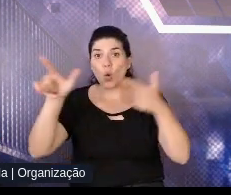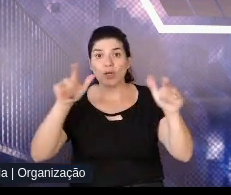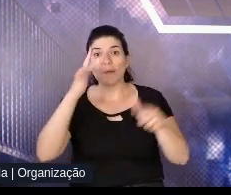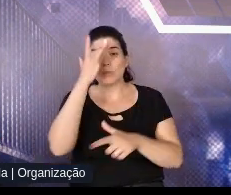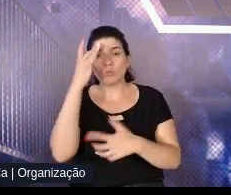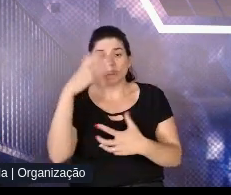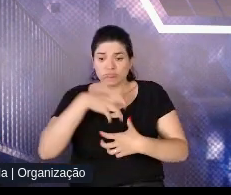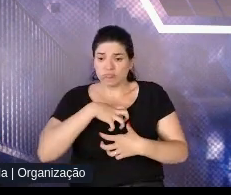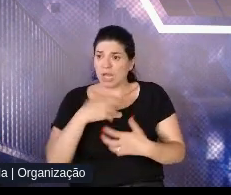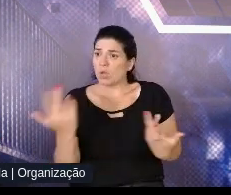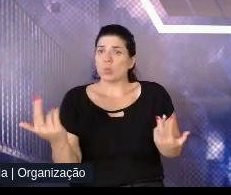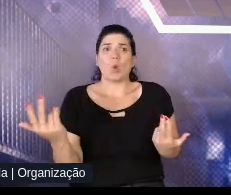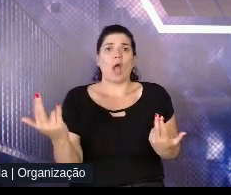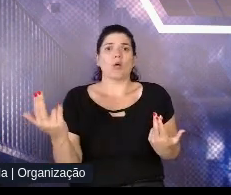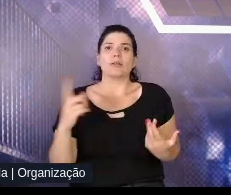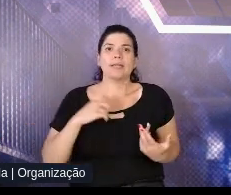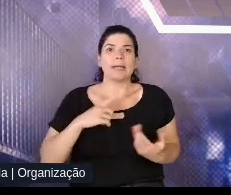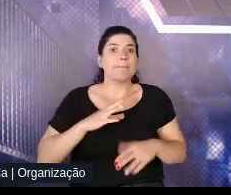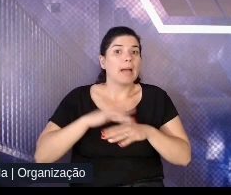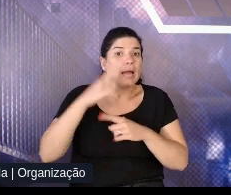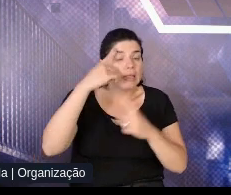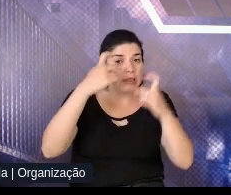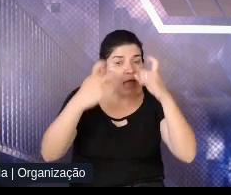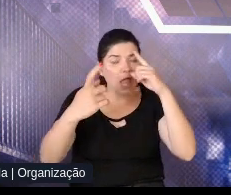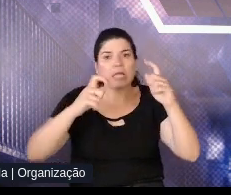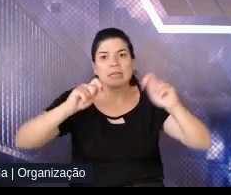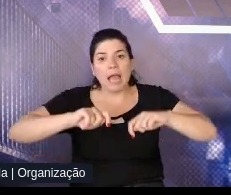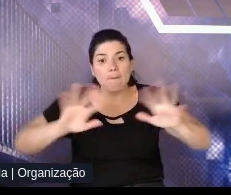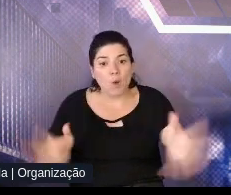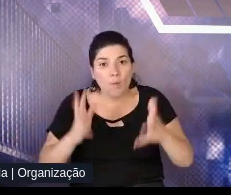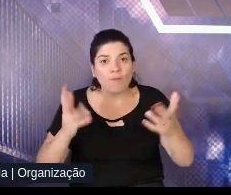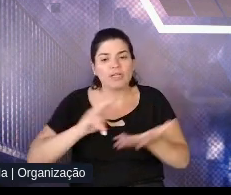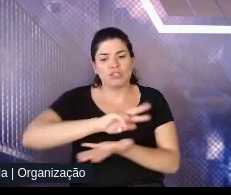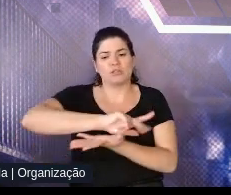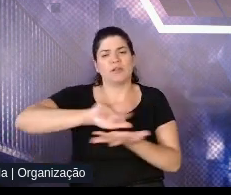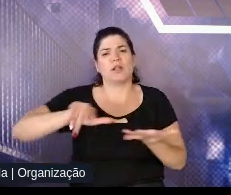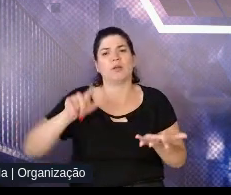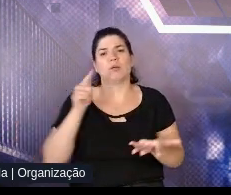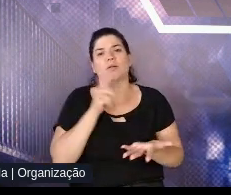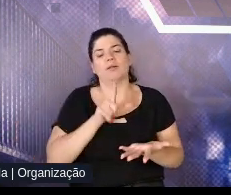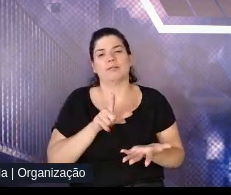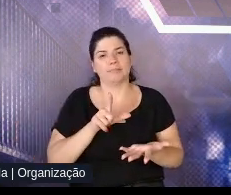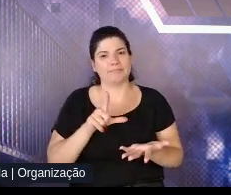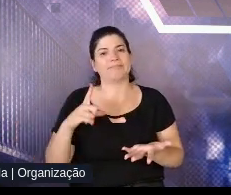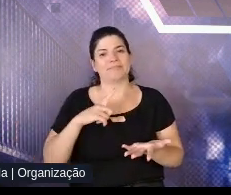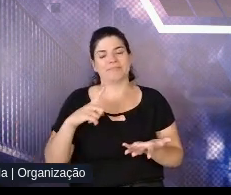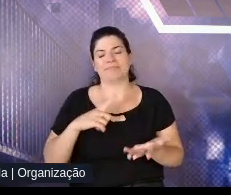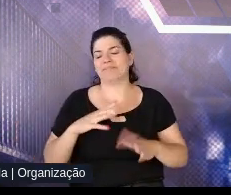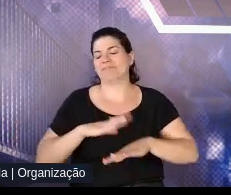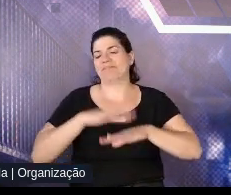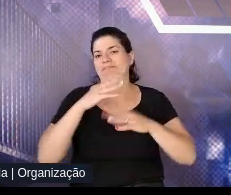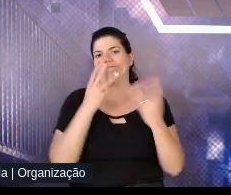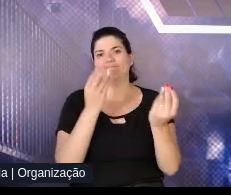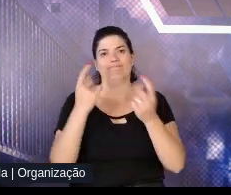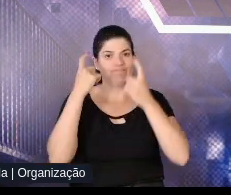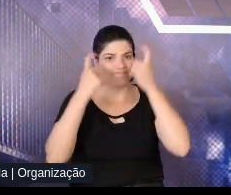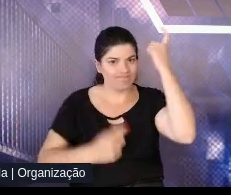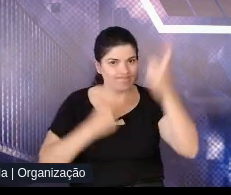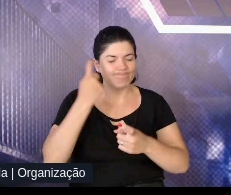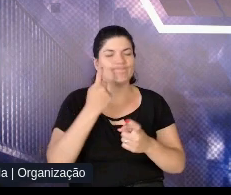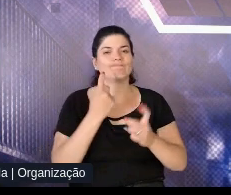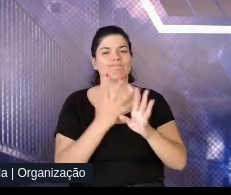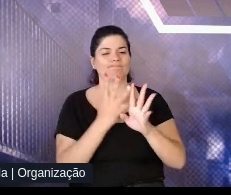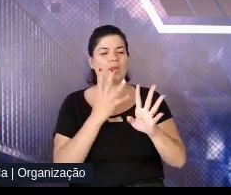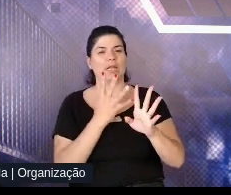que a gente. Então, tem mais ideias, promove ainda mais a diversidade. Temos muito aquela preocupação na hora do processo